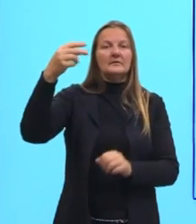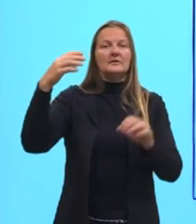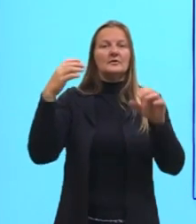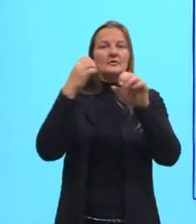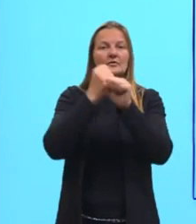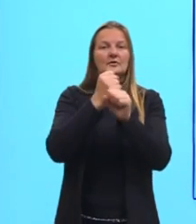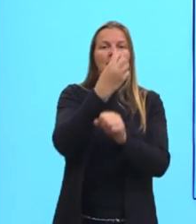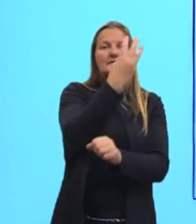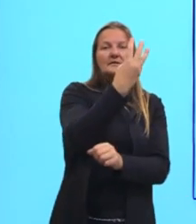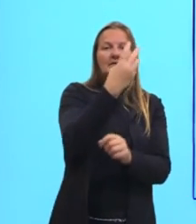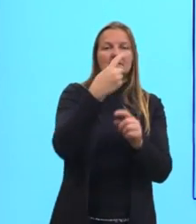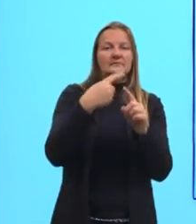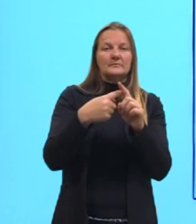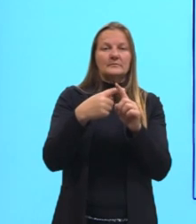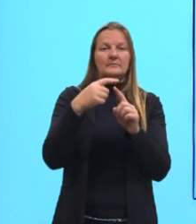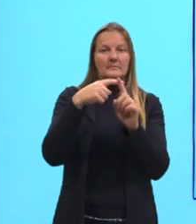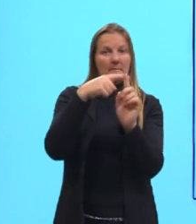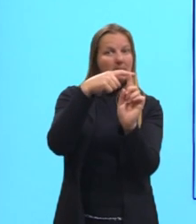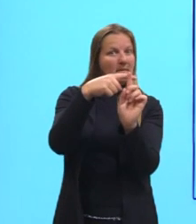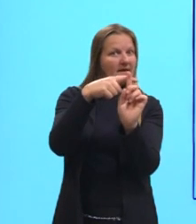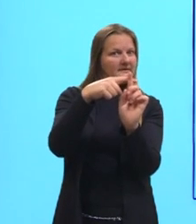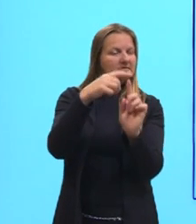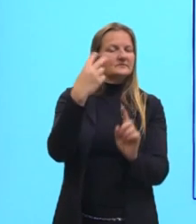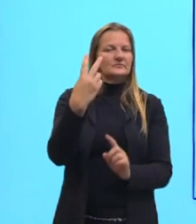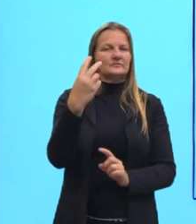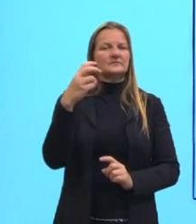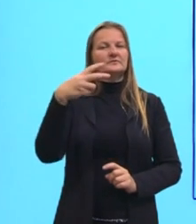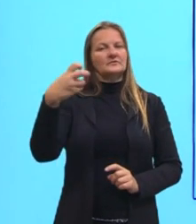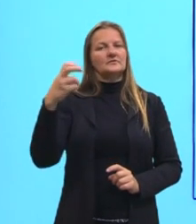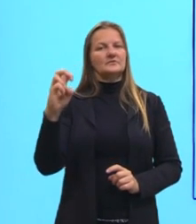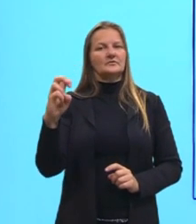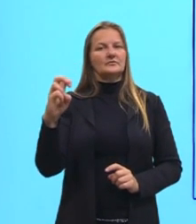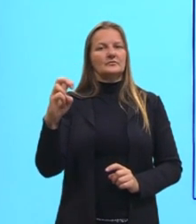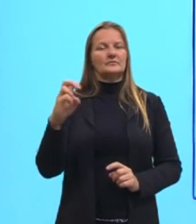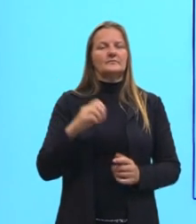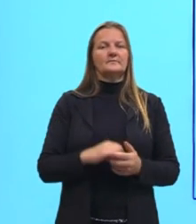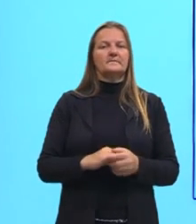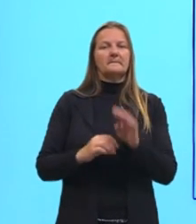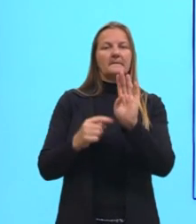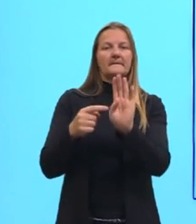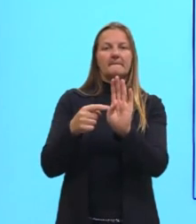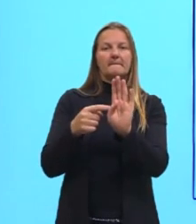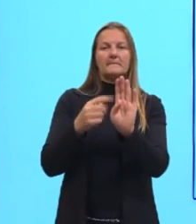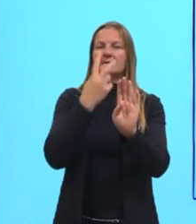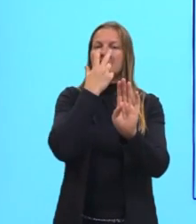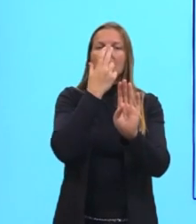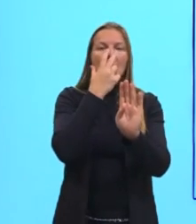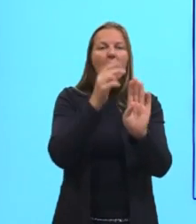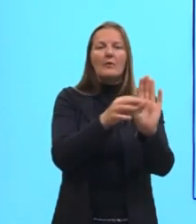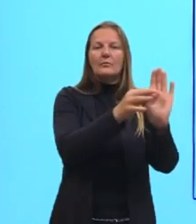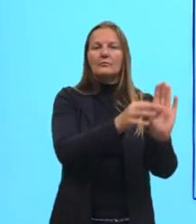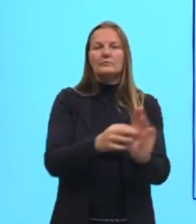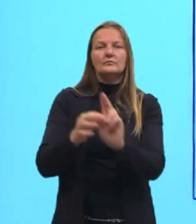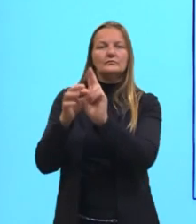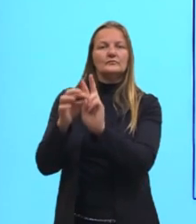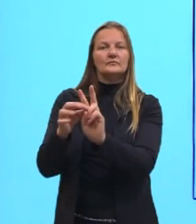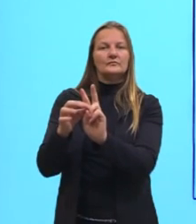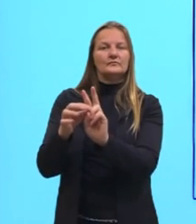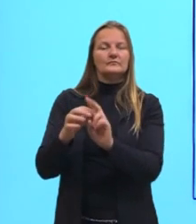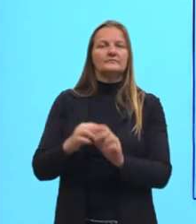preso mais 15 o expoente fica 5 a base permanece o 2